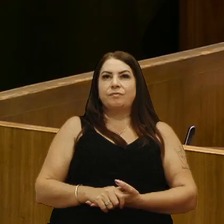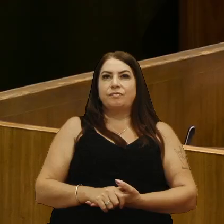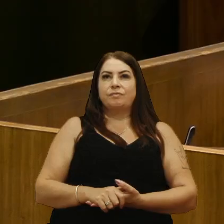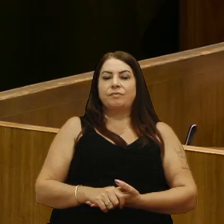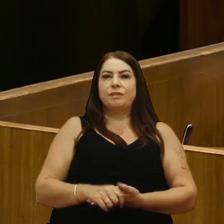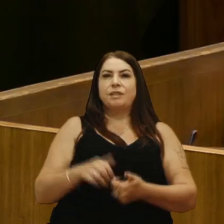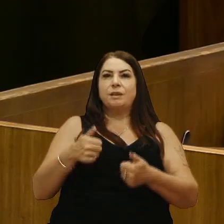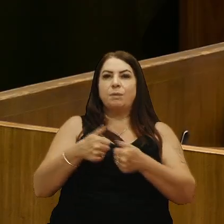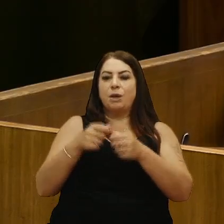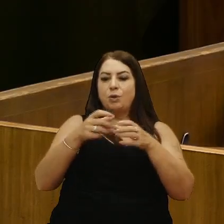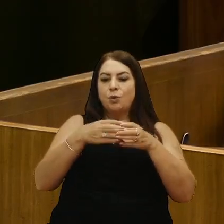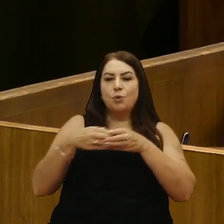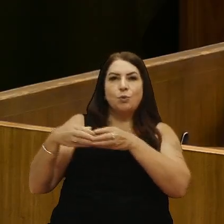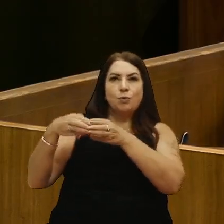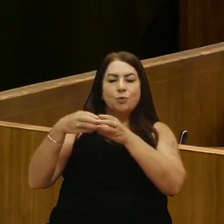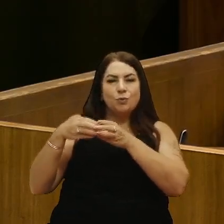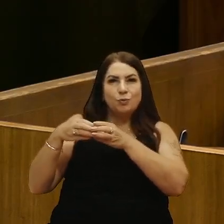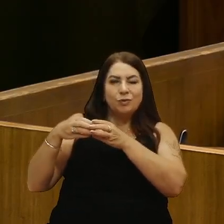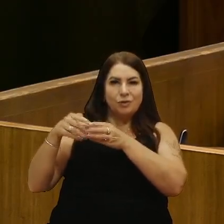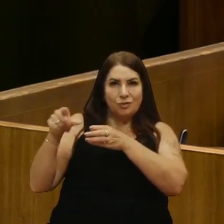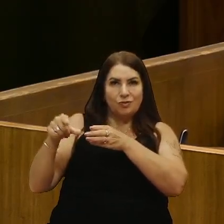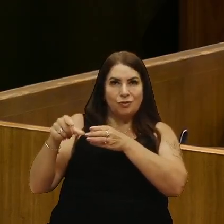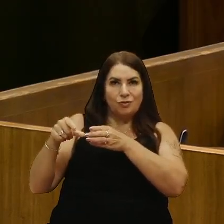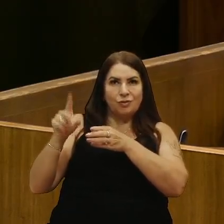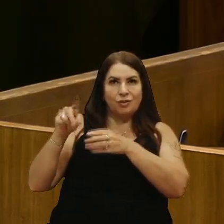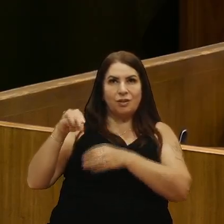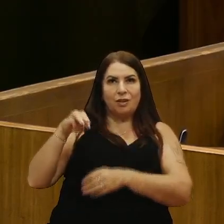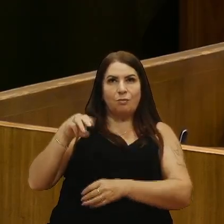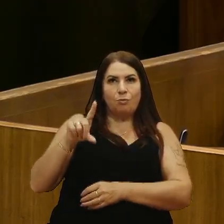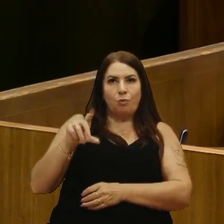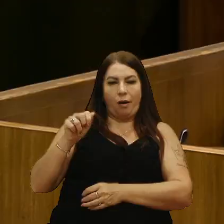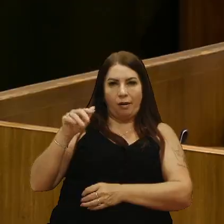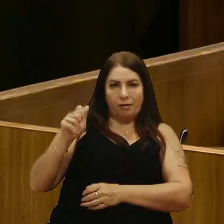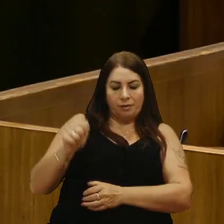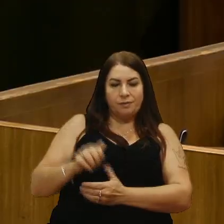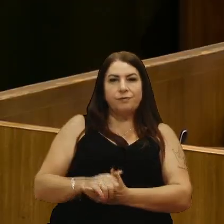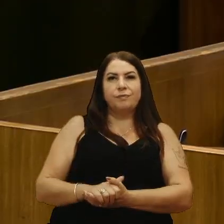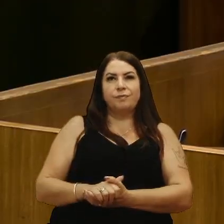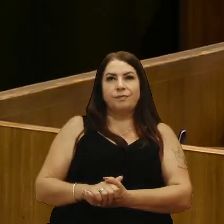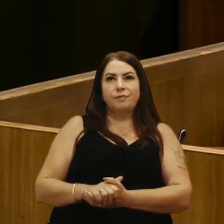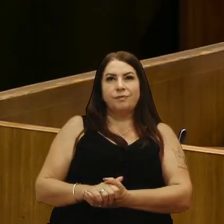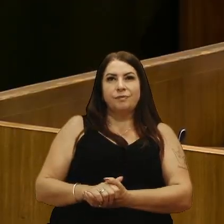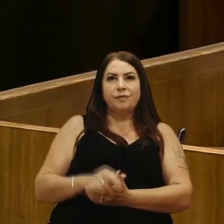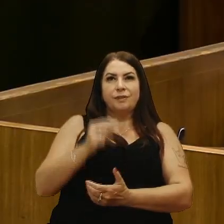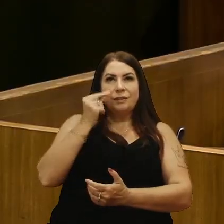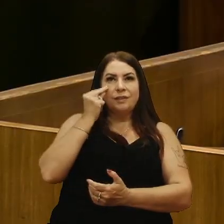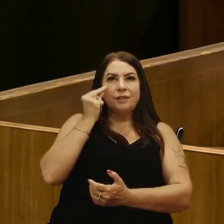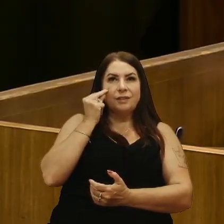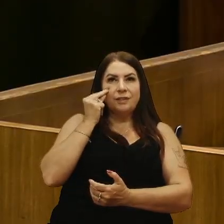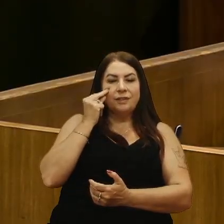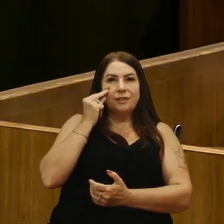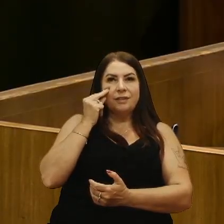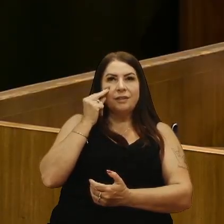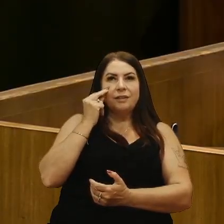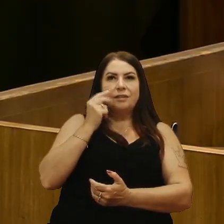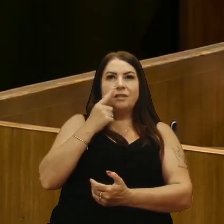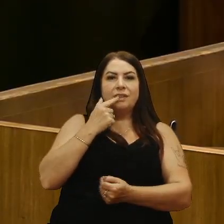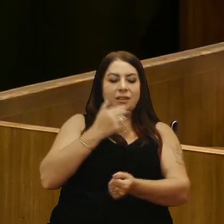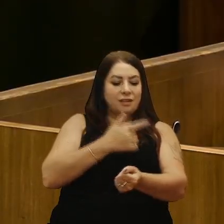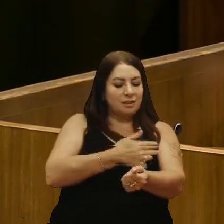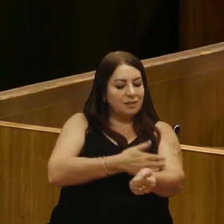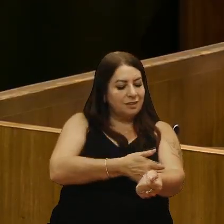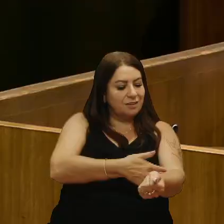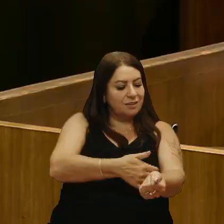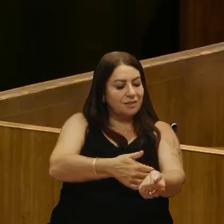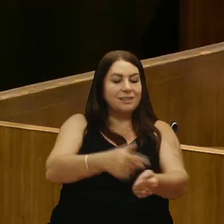ponto turístico que é a Mulada. Libardi, sangue de